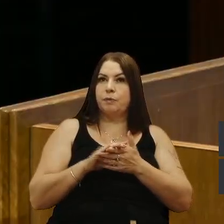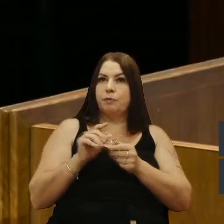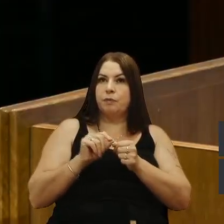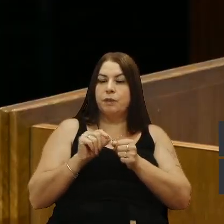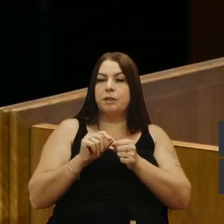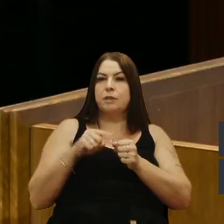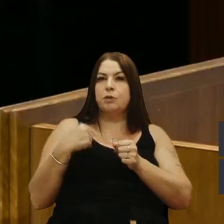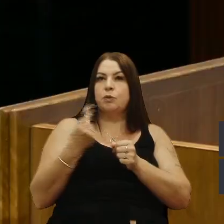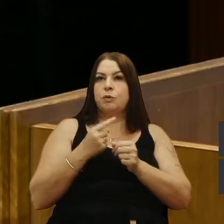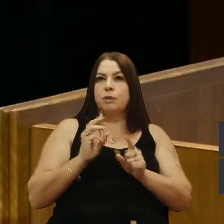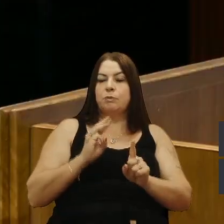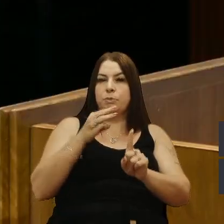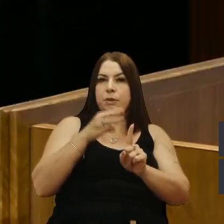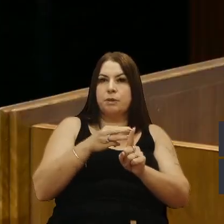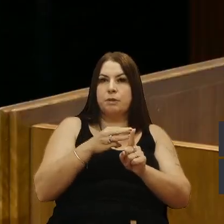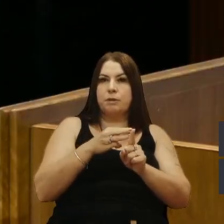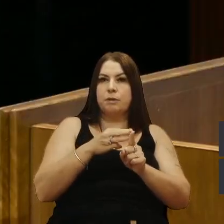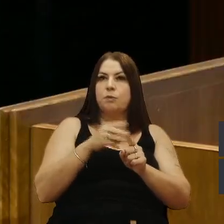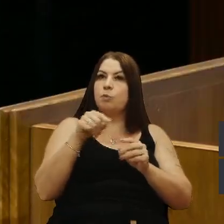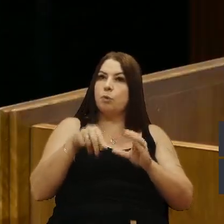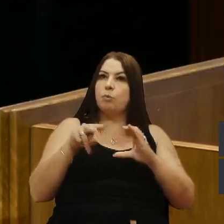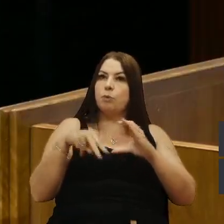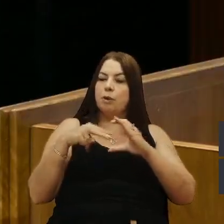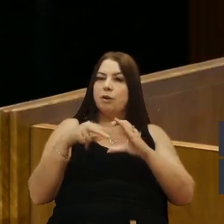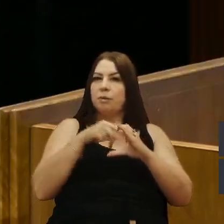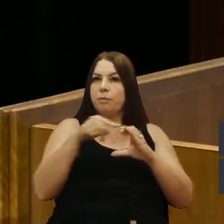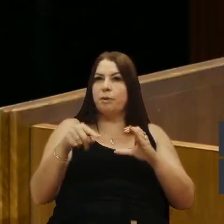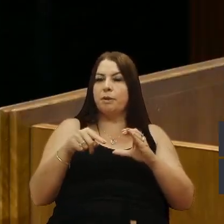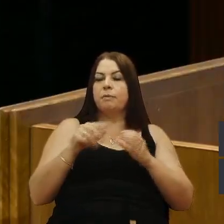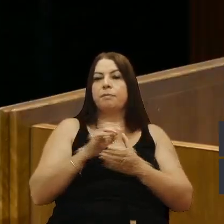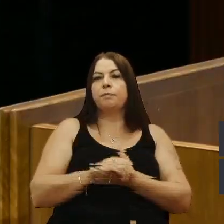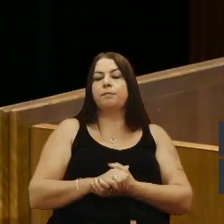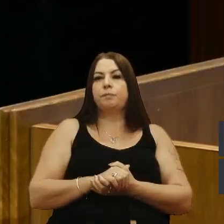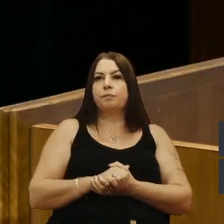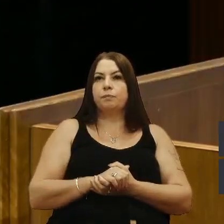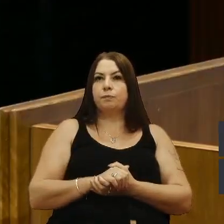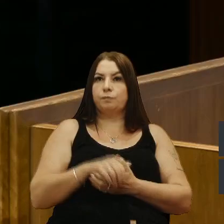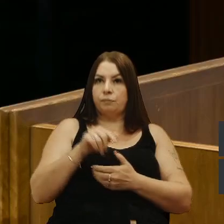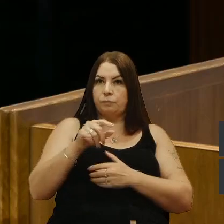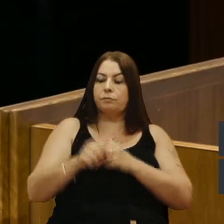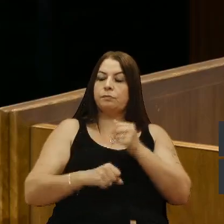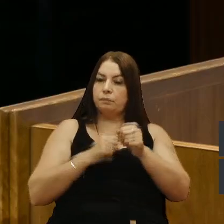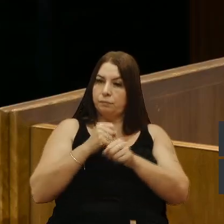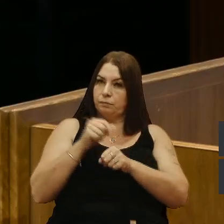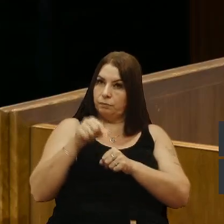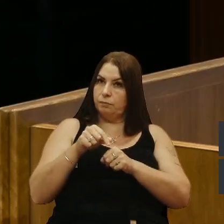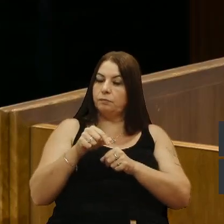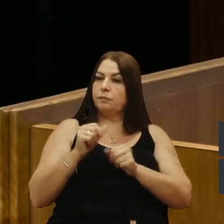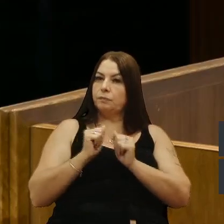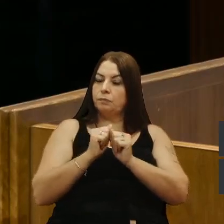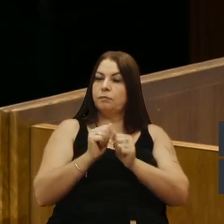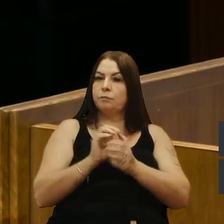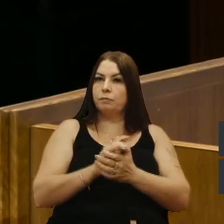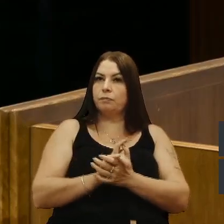com a nossa missão enquanto poder público, enquanto Câmara de Vereadores. E esse ano estamos à